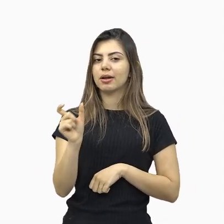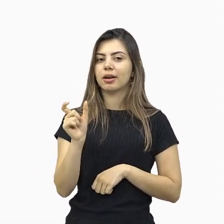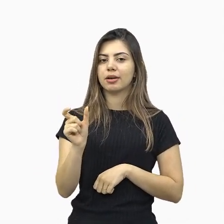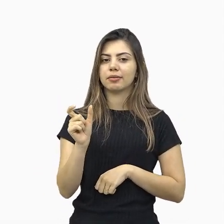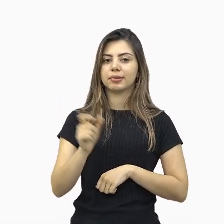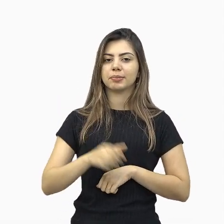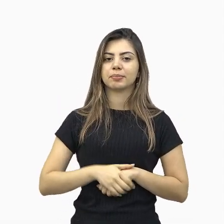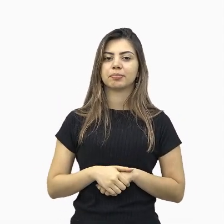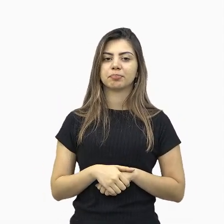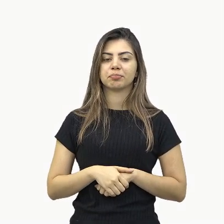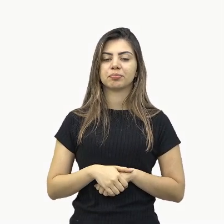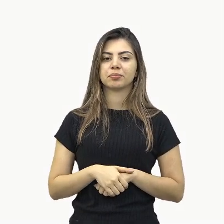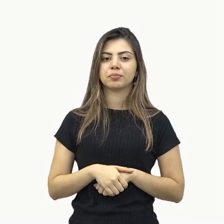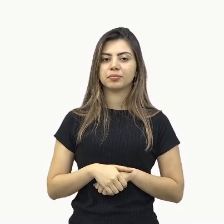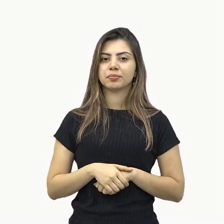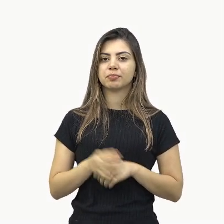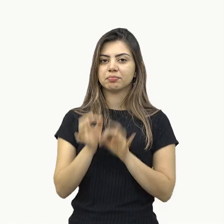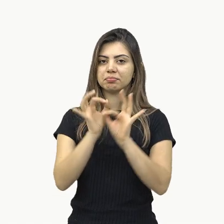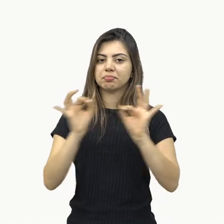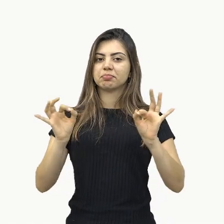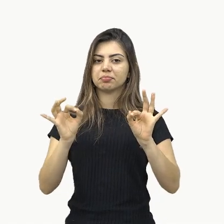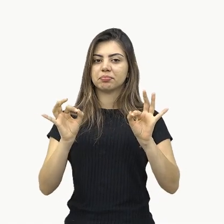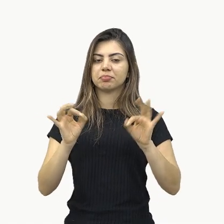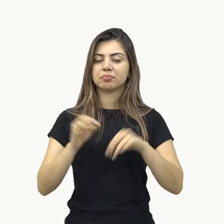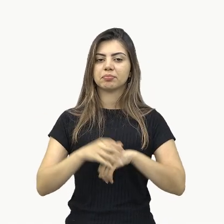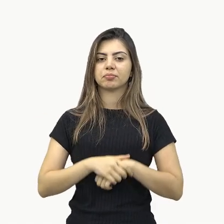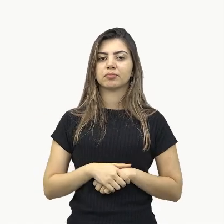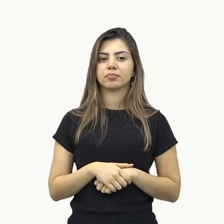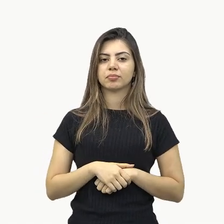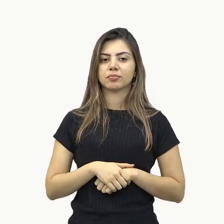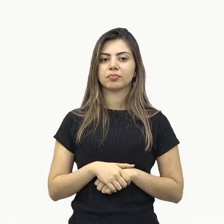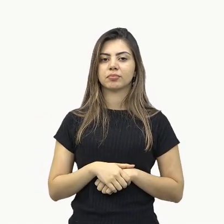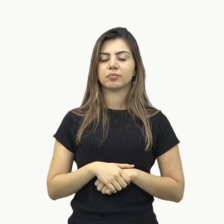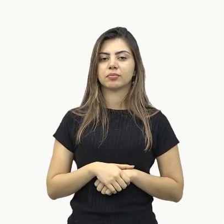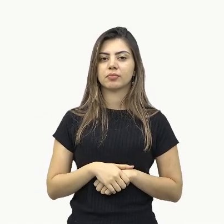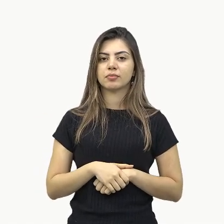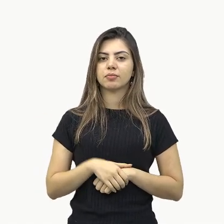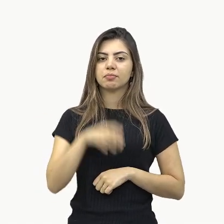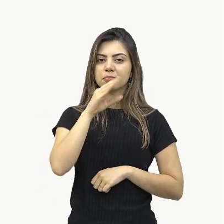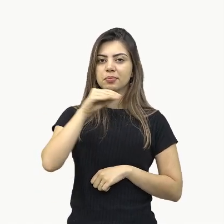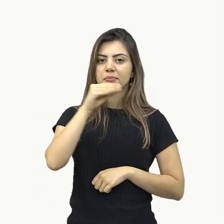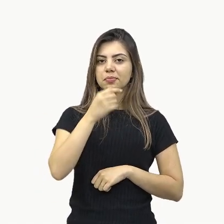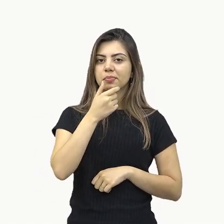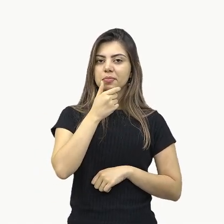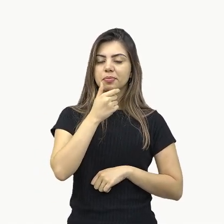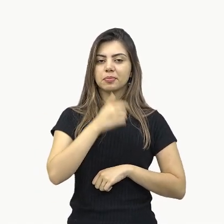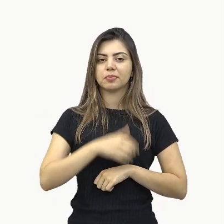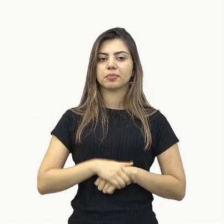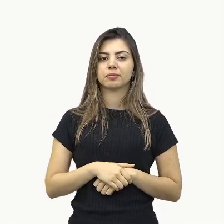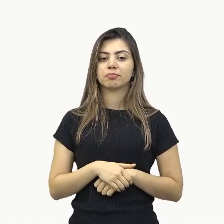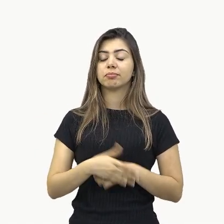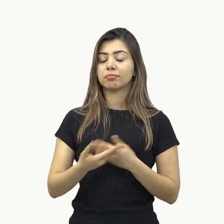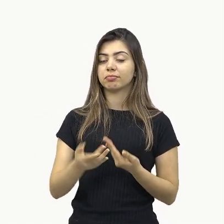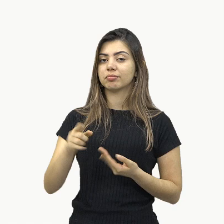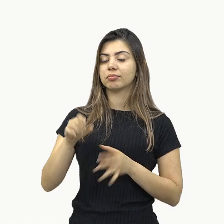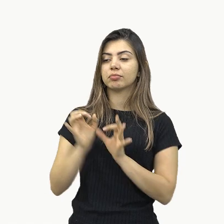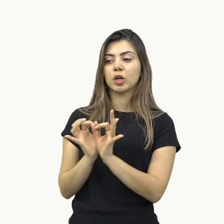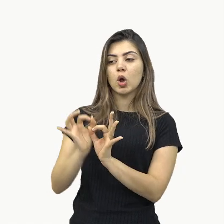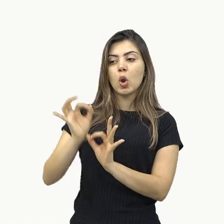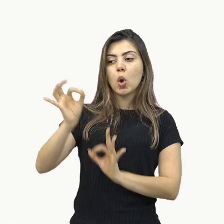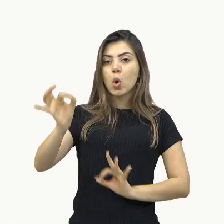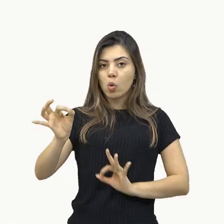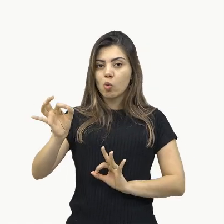Far in distance. Far é distante. Far in distance. É distante, né? Então,